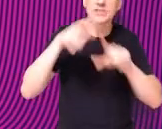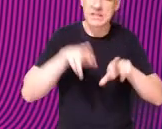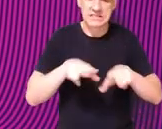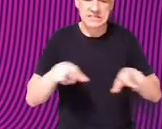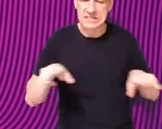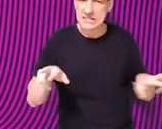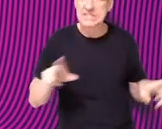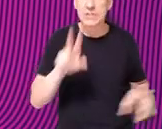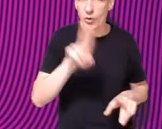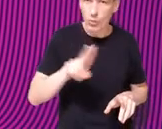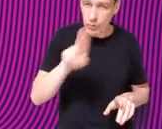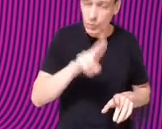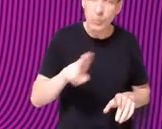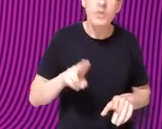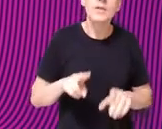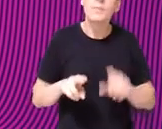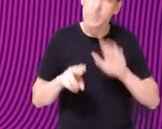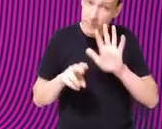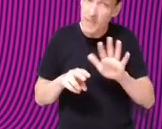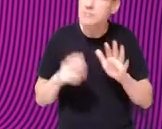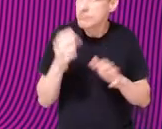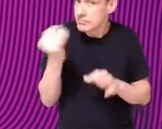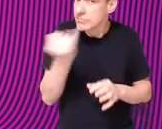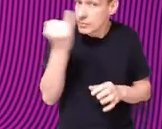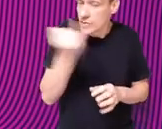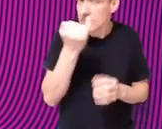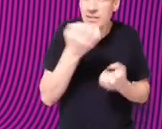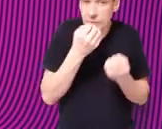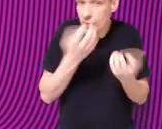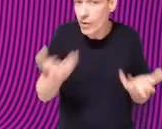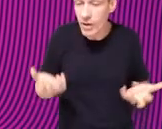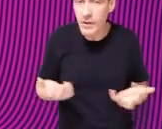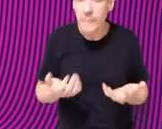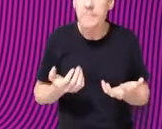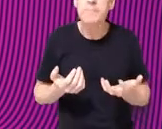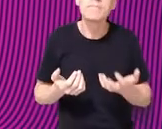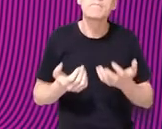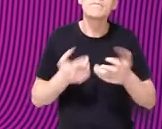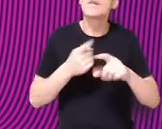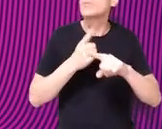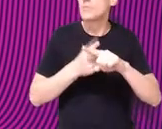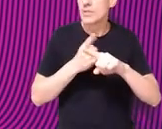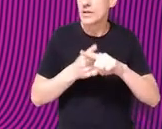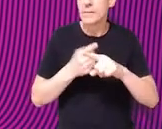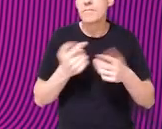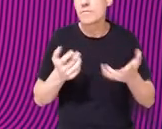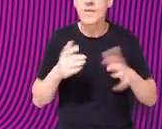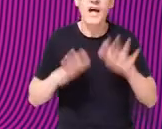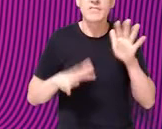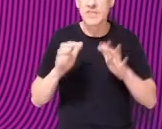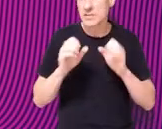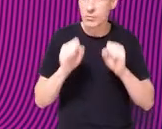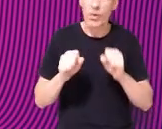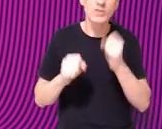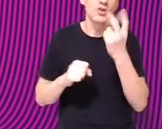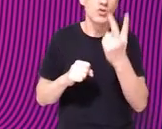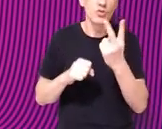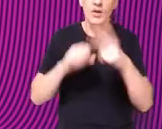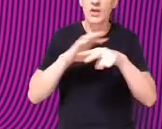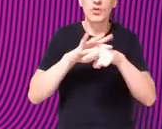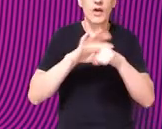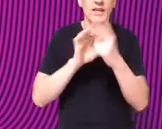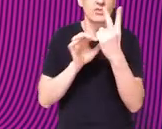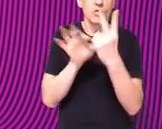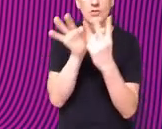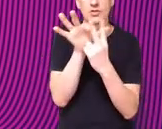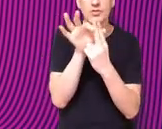desses recursos, e isso é importante, porque a gente, em raros casos, vai ter duas doenças, em raros casos vamos ter que usar